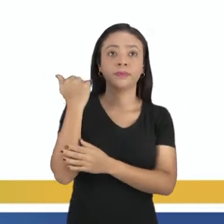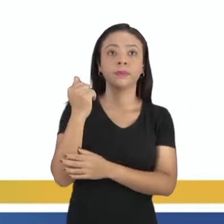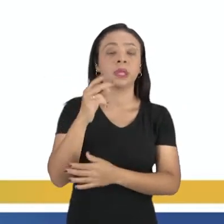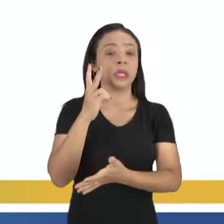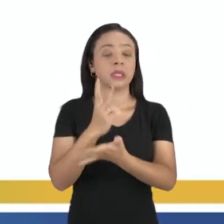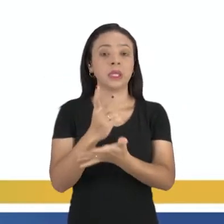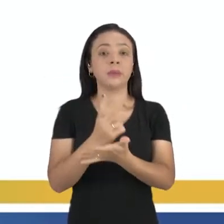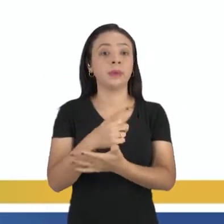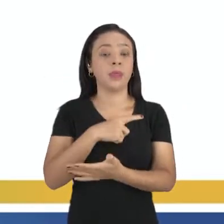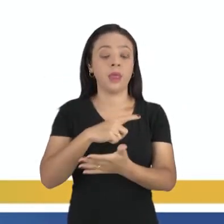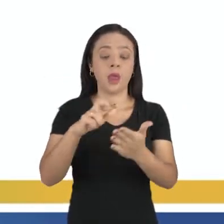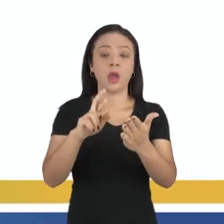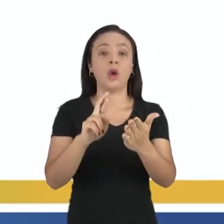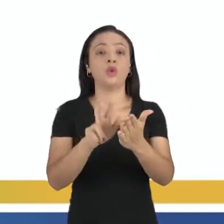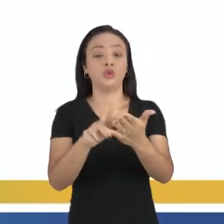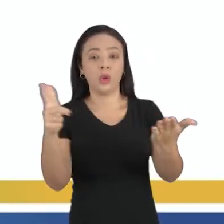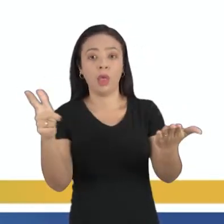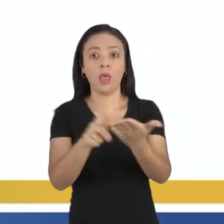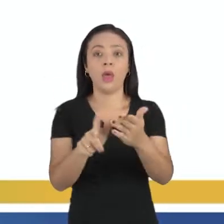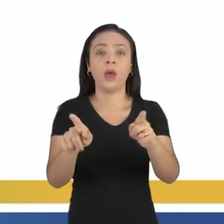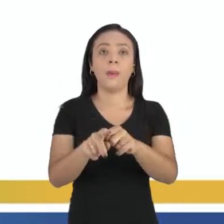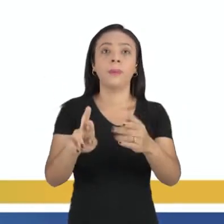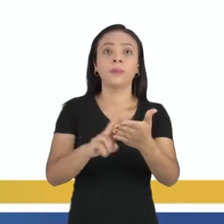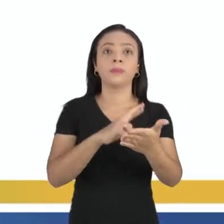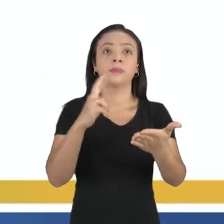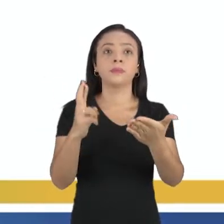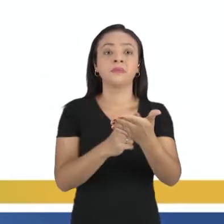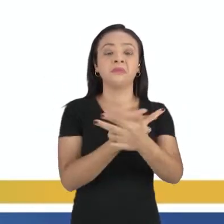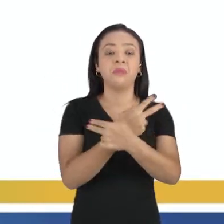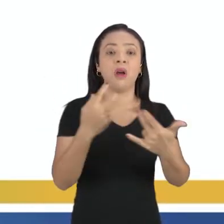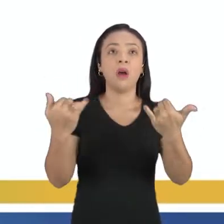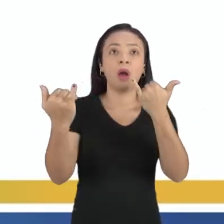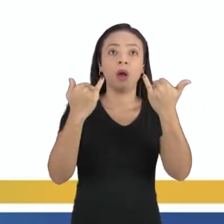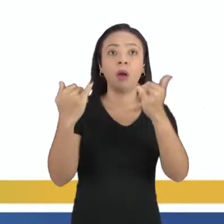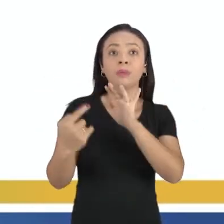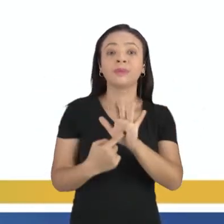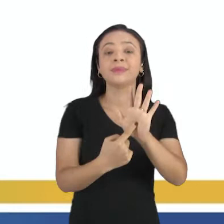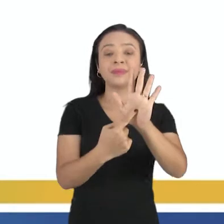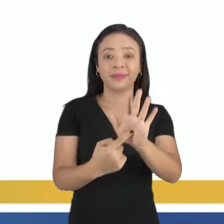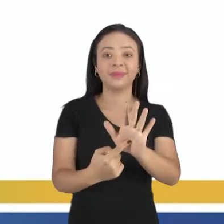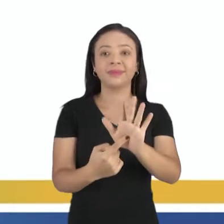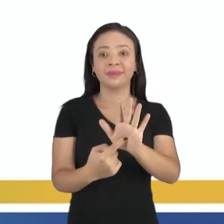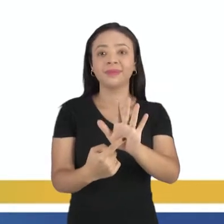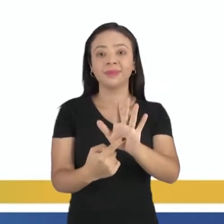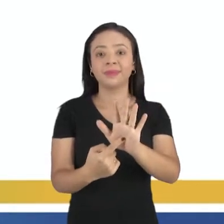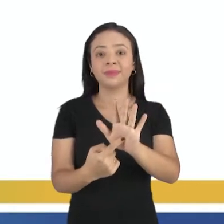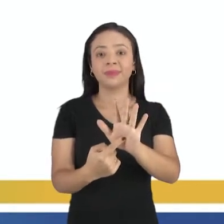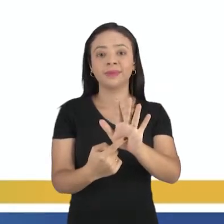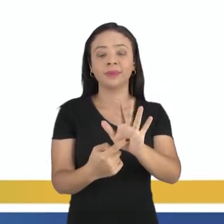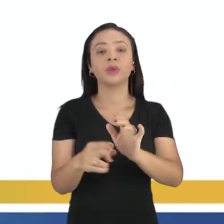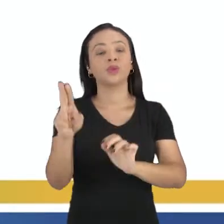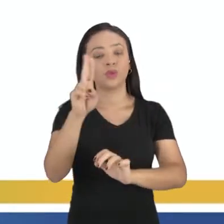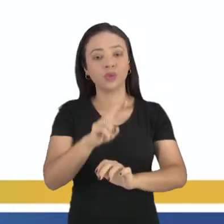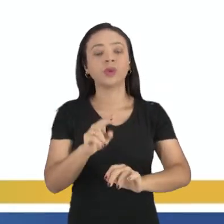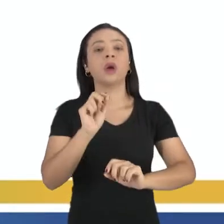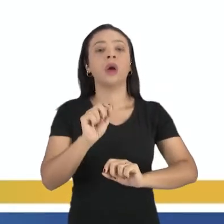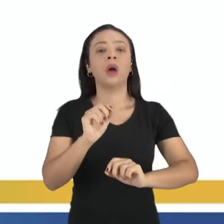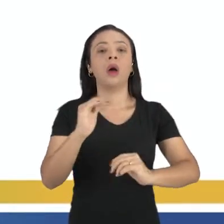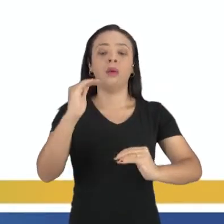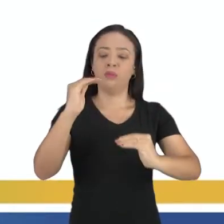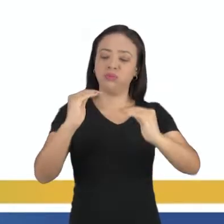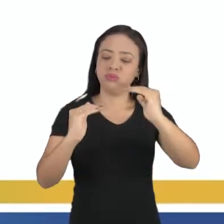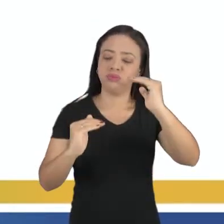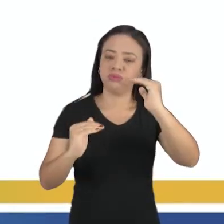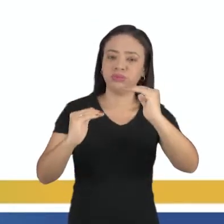nos jornais, nas revistas, informações de dados serem apresentados, em forma de média. A média